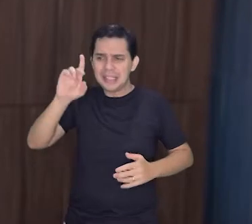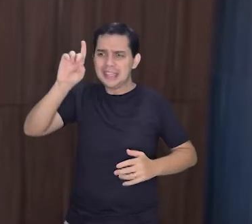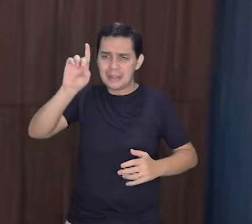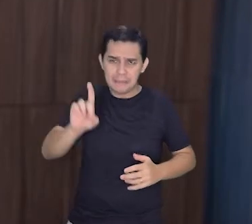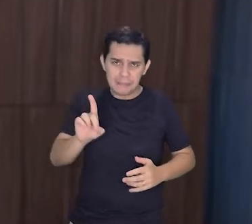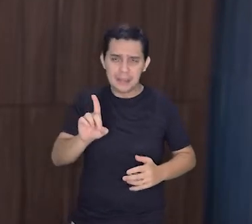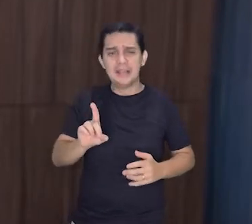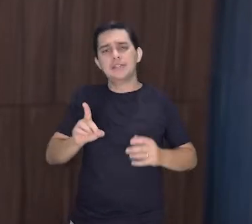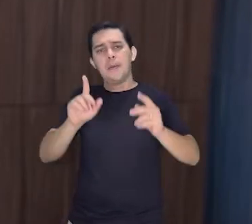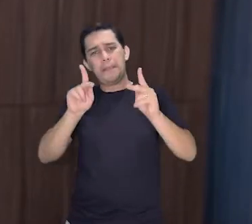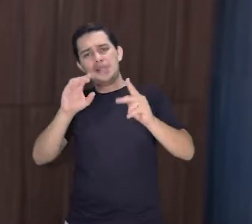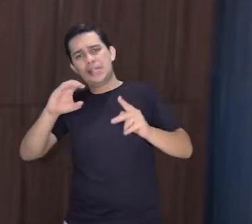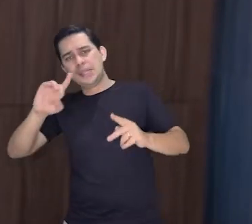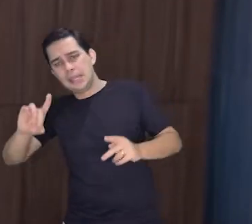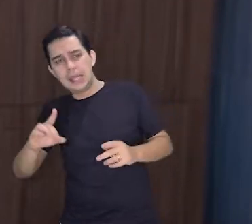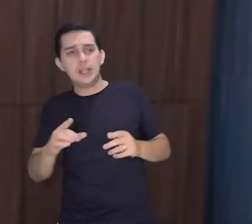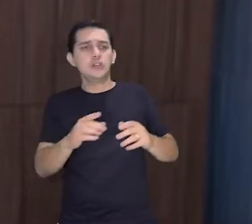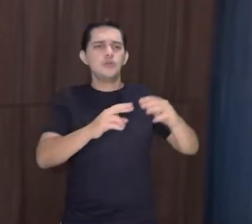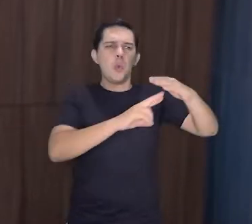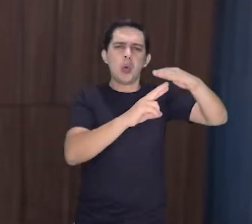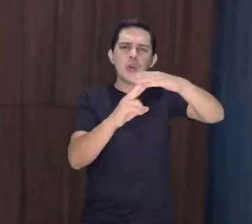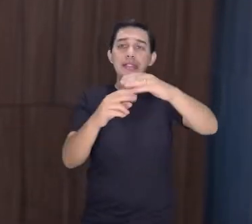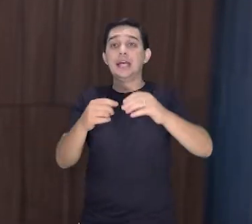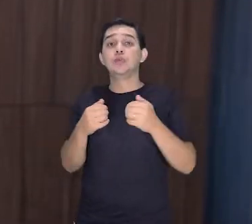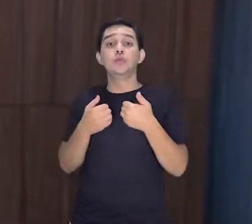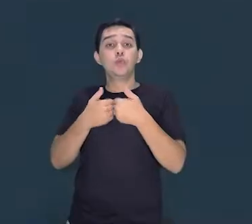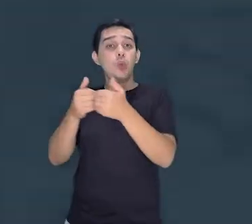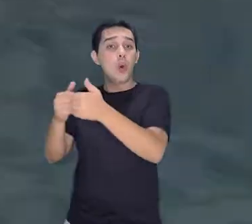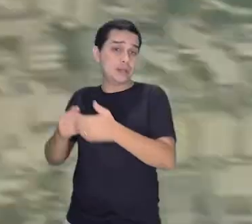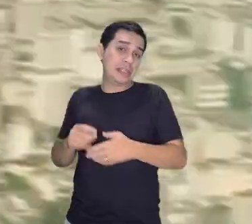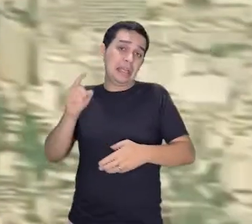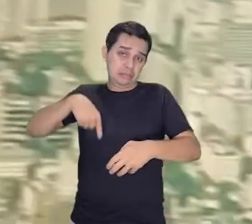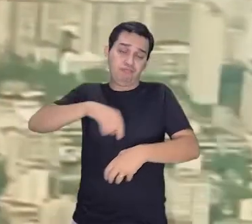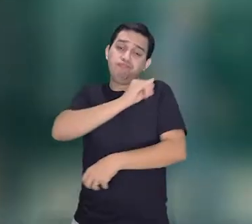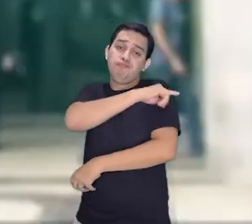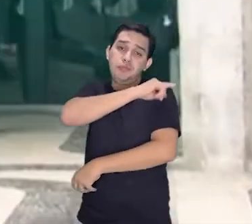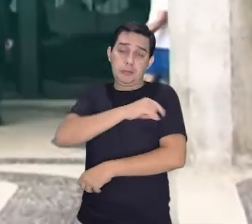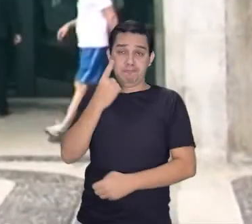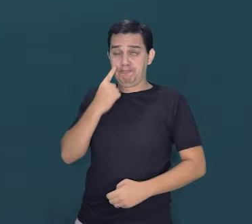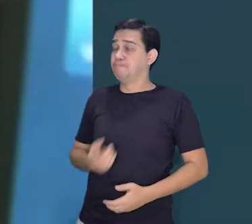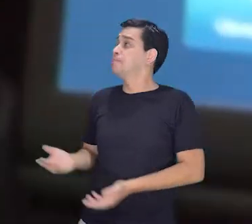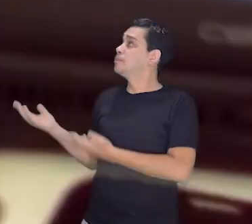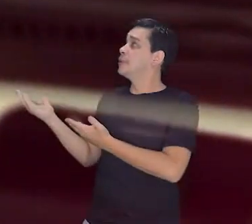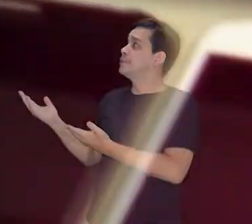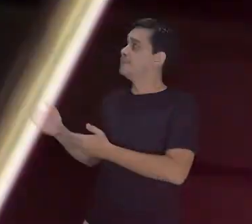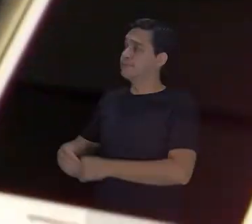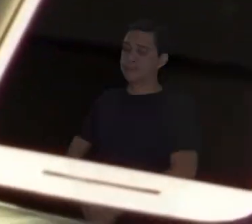rodoviários localizados no município do Rio de Janeiro. Acompanhe!